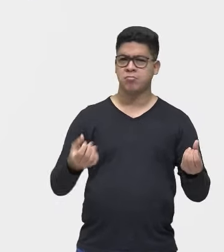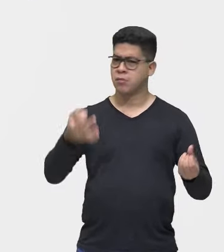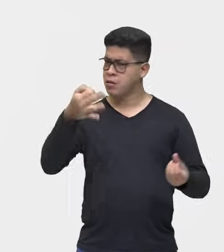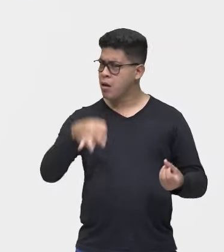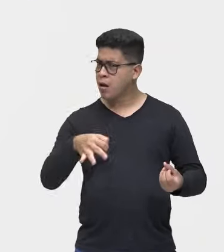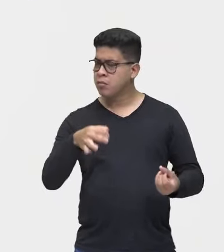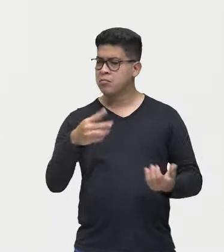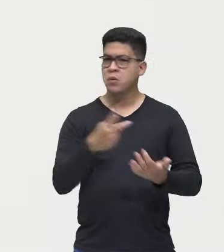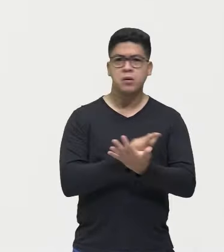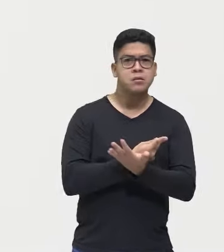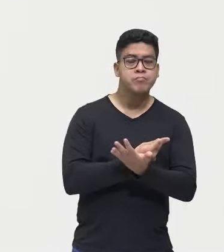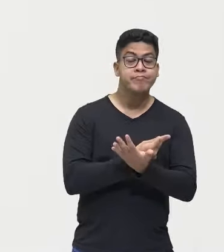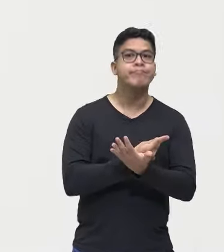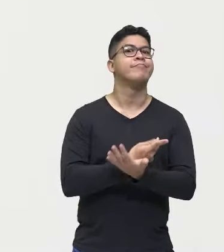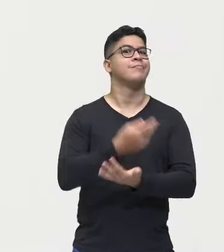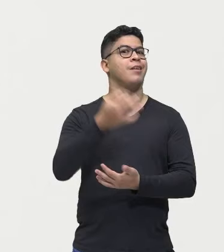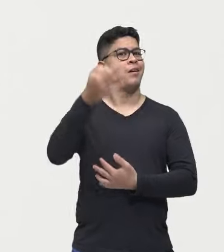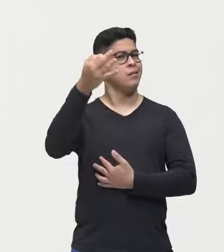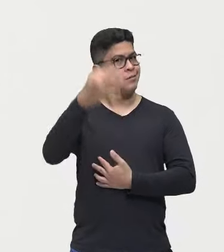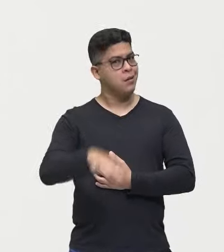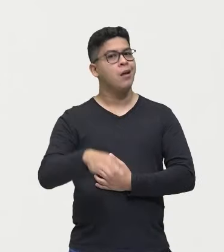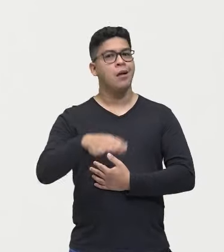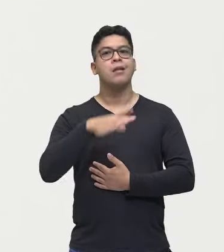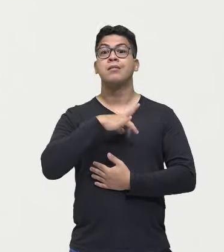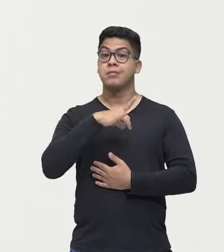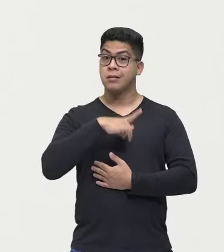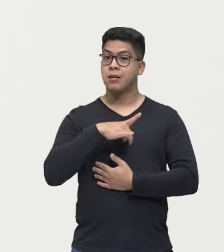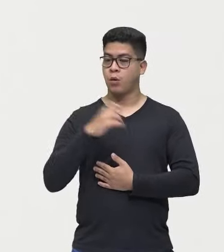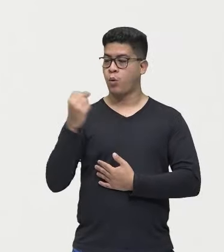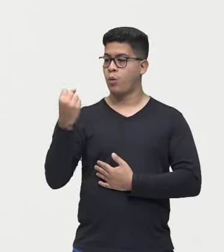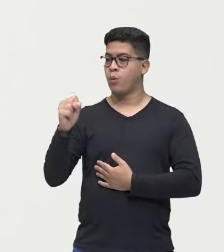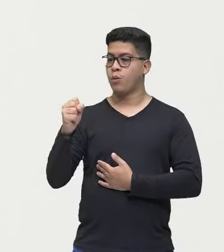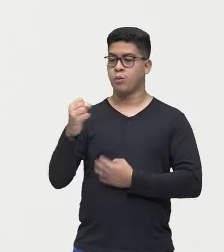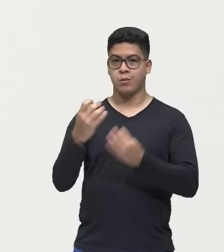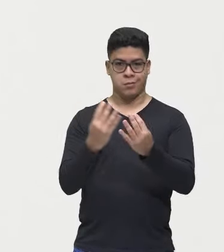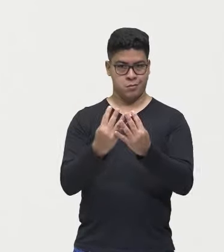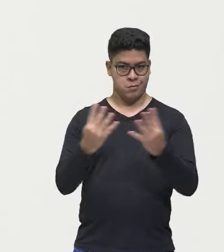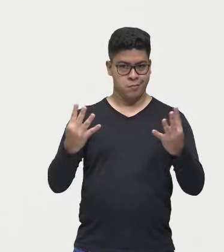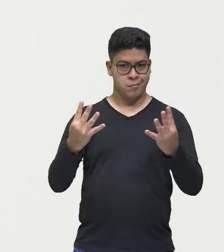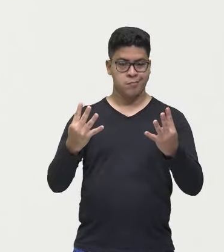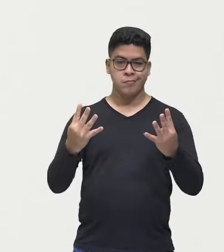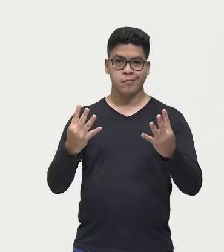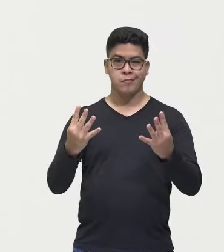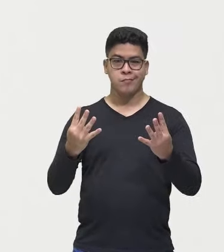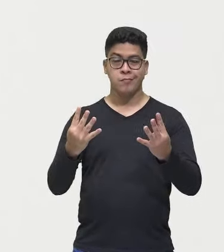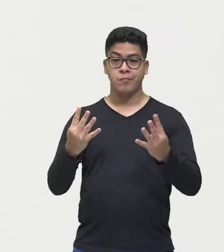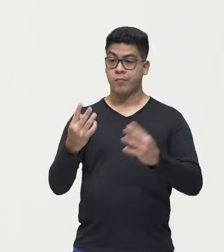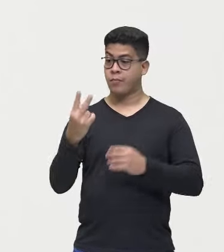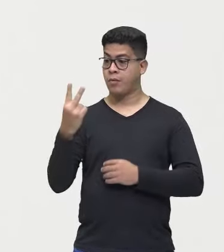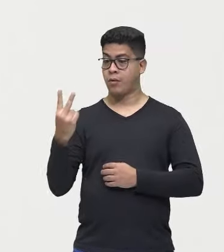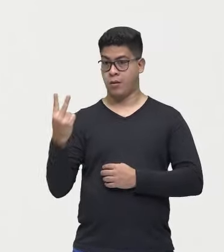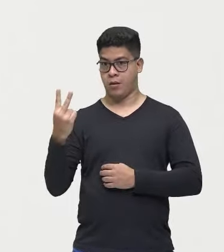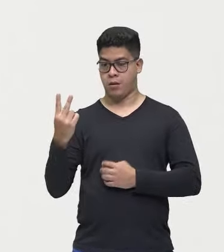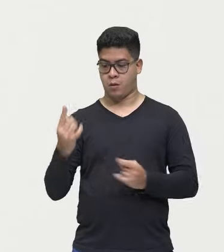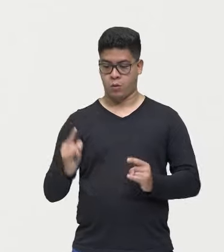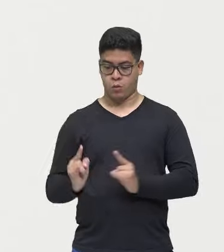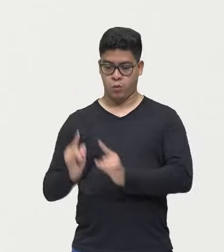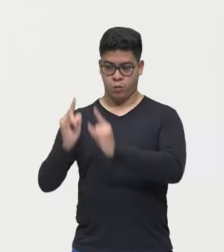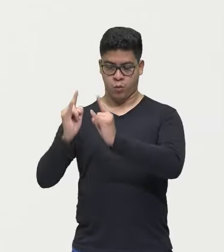errado? Certo! Nós temos aí 8 peões, 2